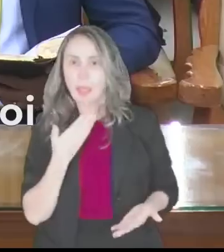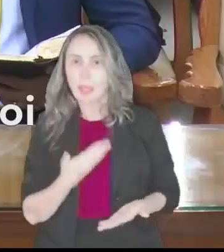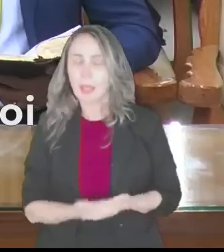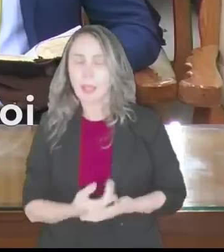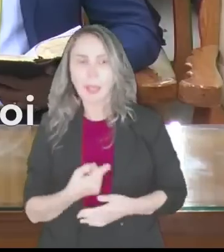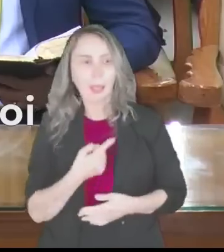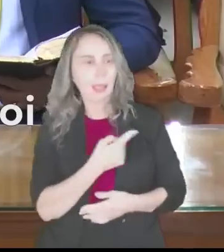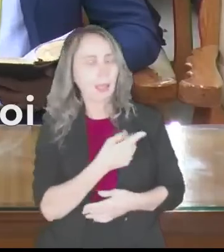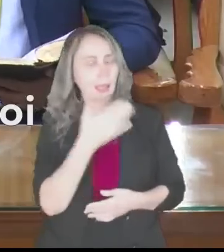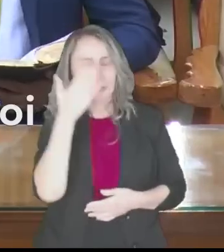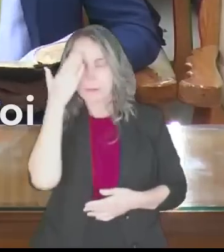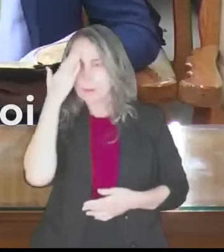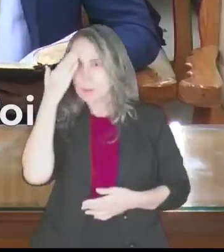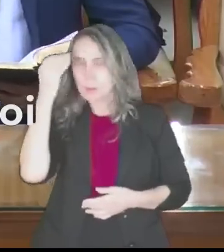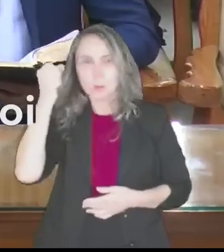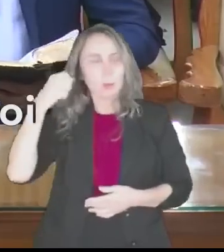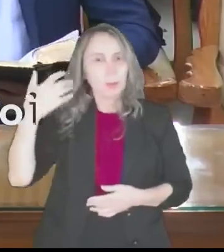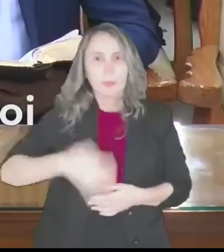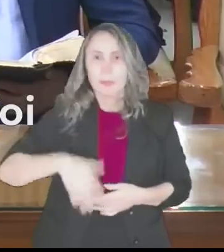dada?